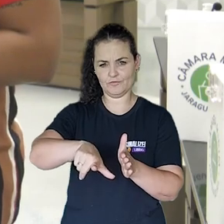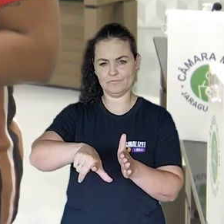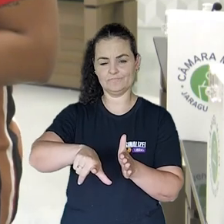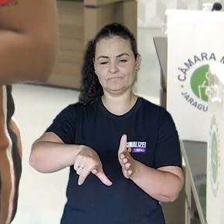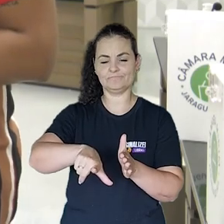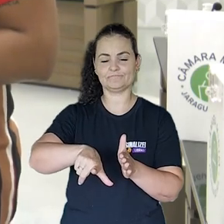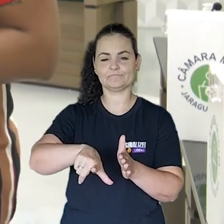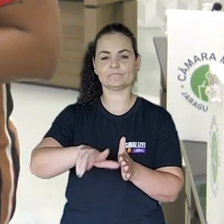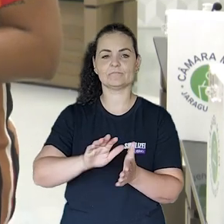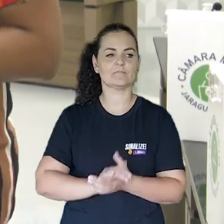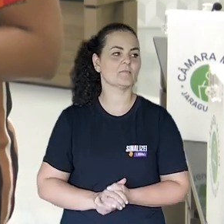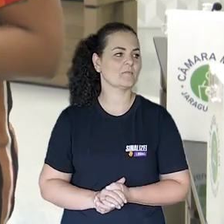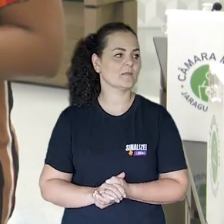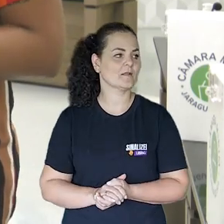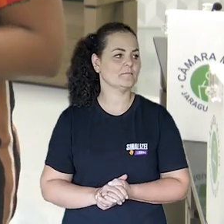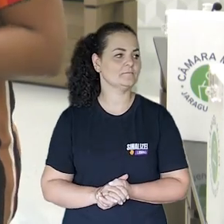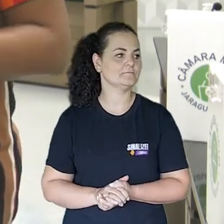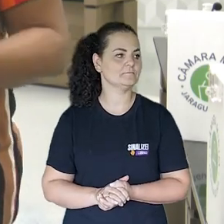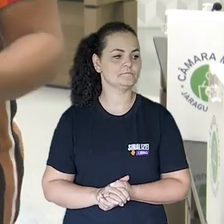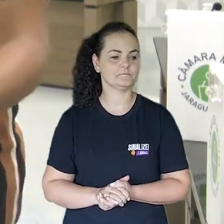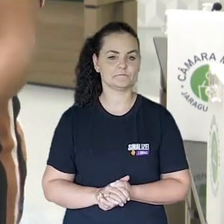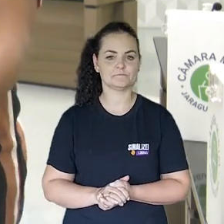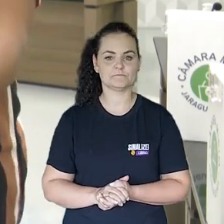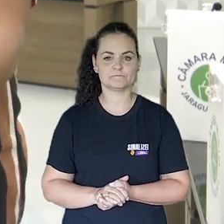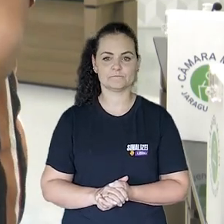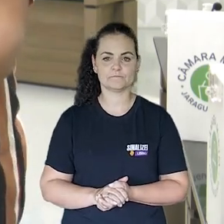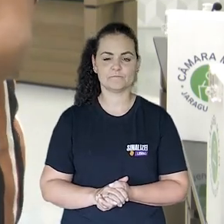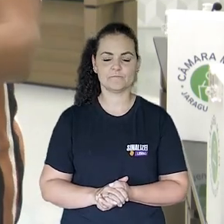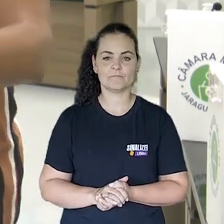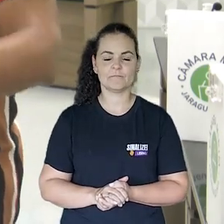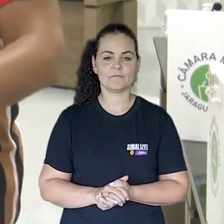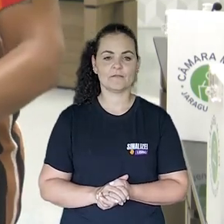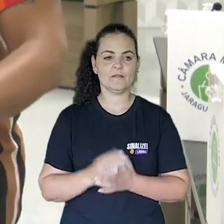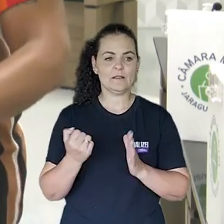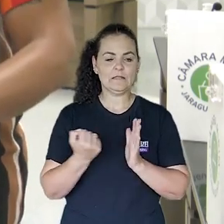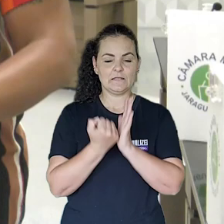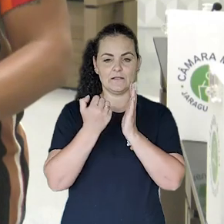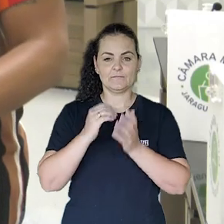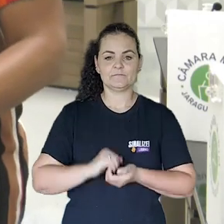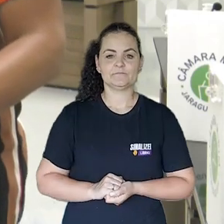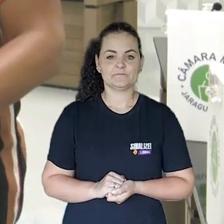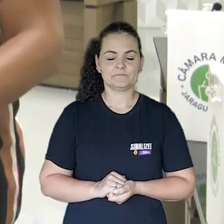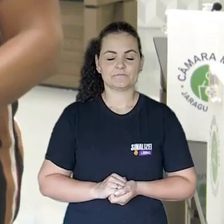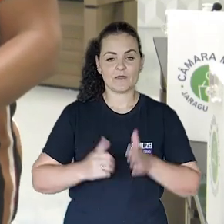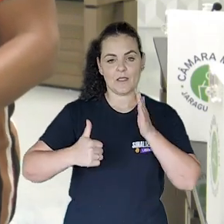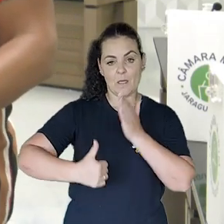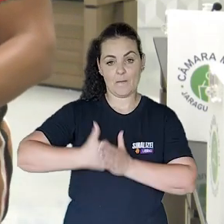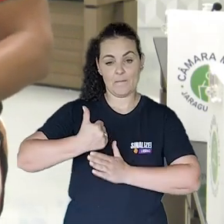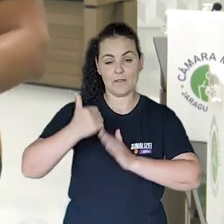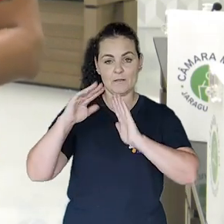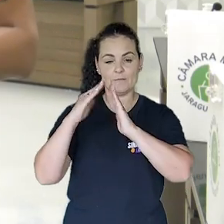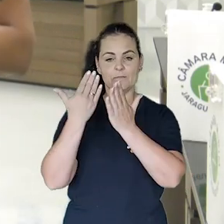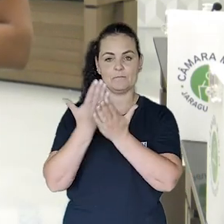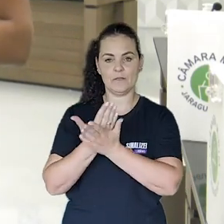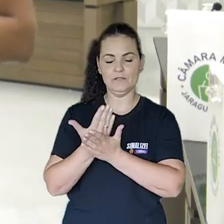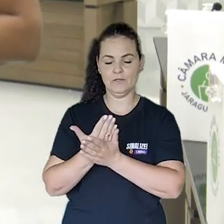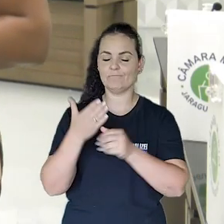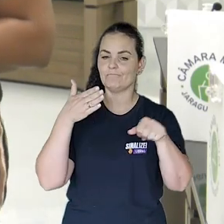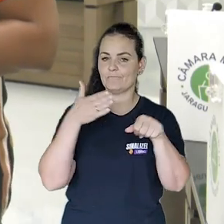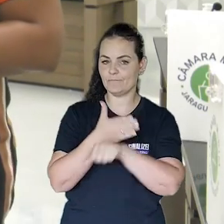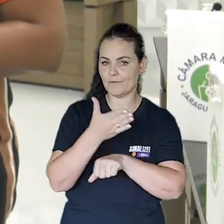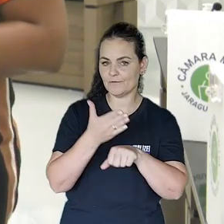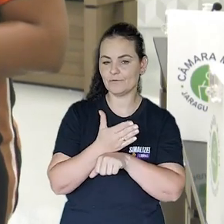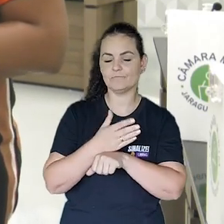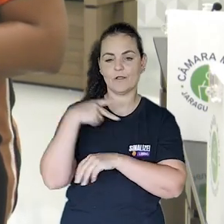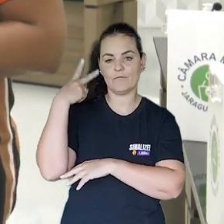Isso. Então, a primeira escola então, que vai fazer parte do Vereador Mirim no ano de 2025 de rede estadual